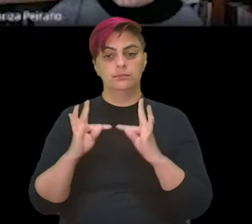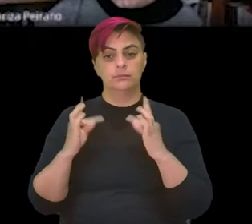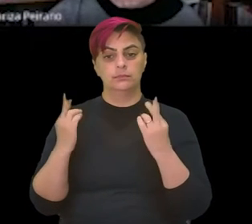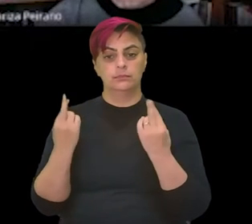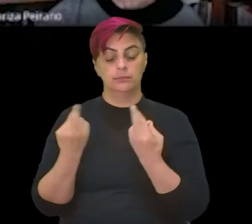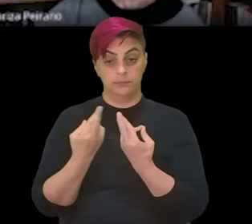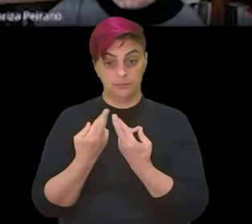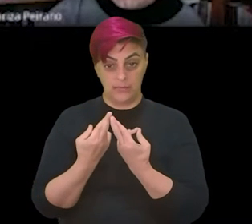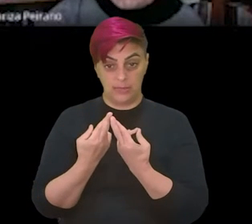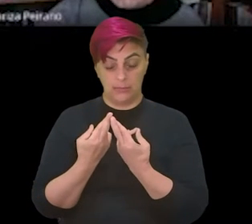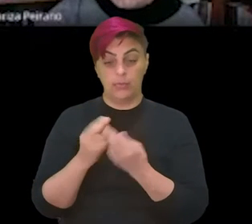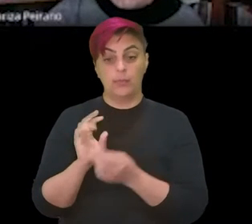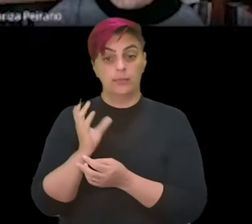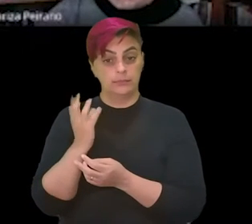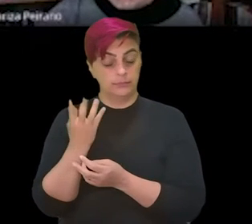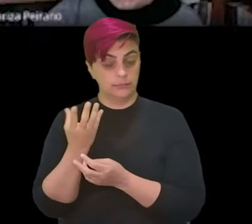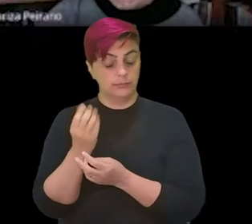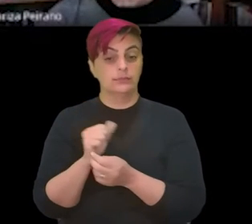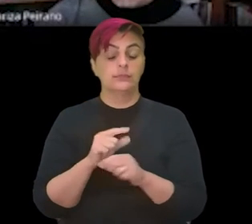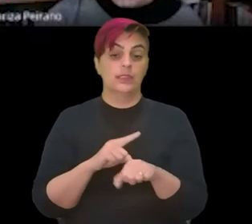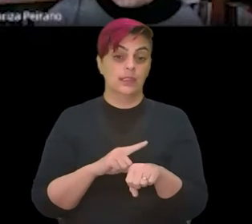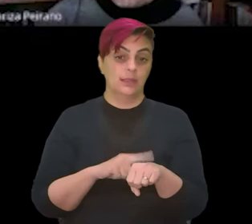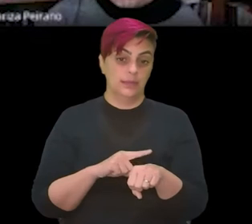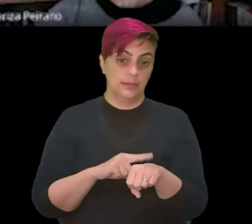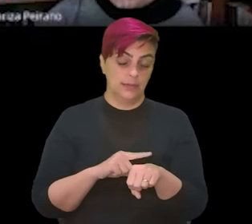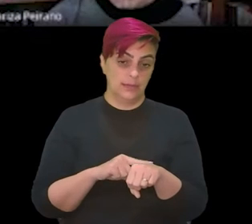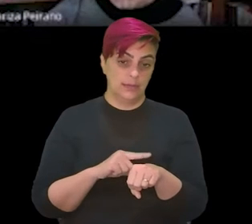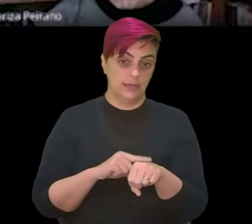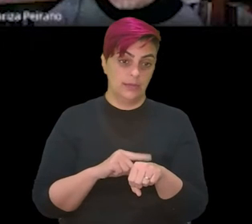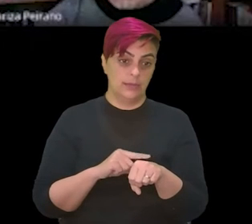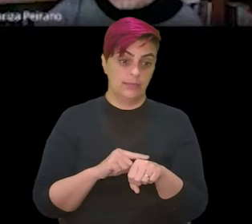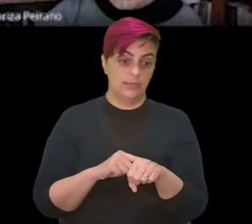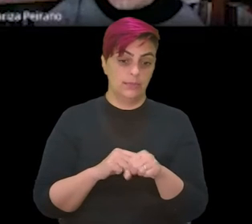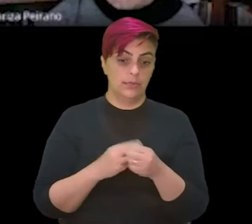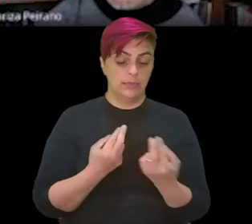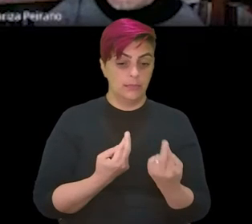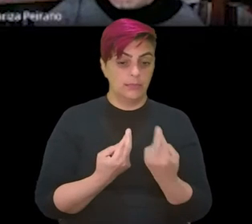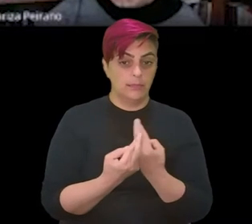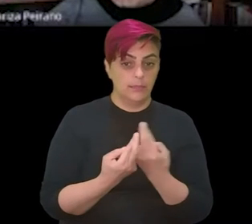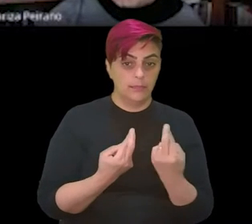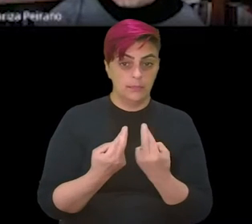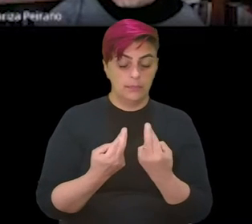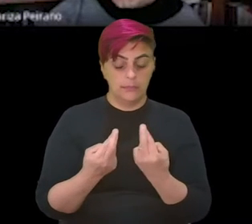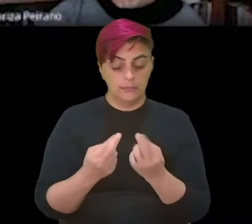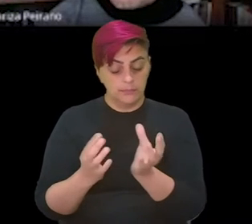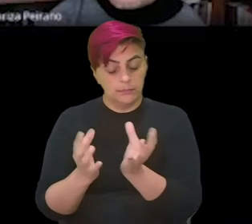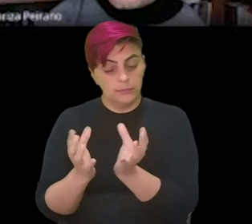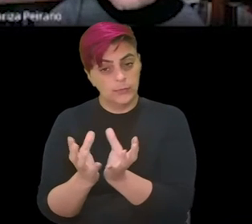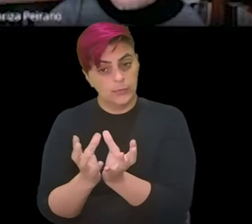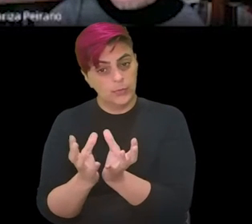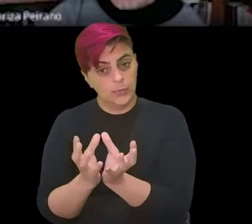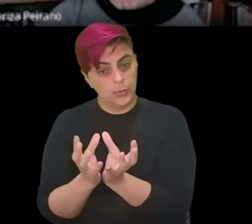era desencadeada por parceiros definidos e praticada em um circuito fechado, em que